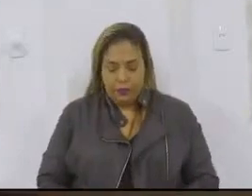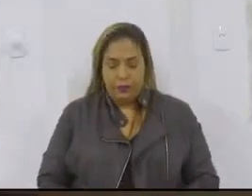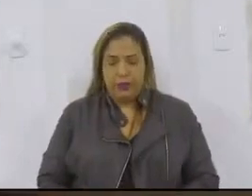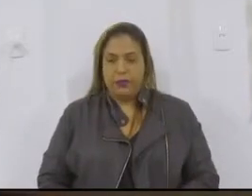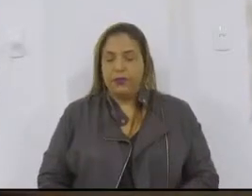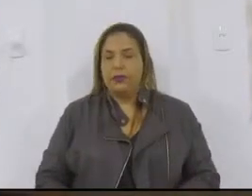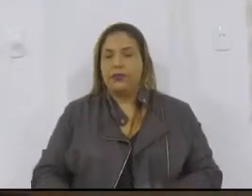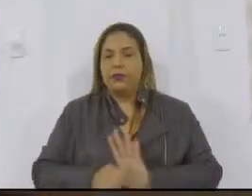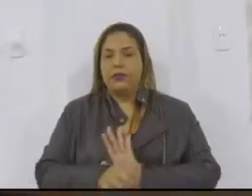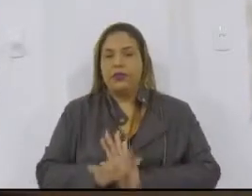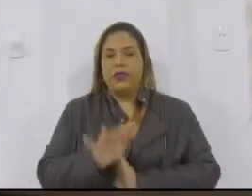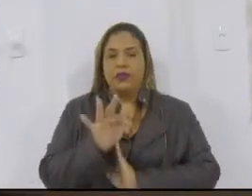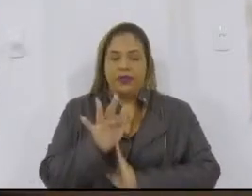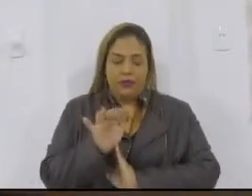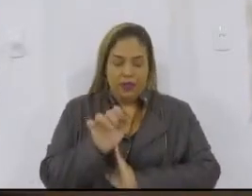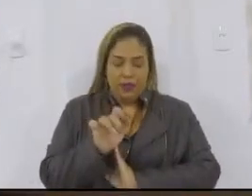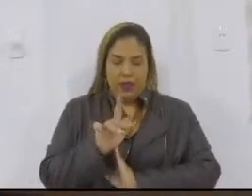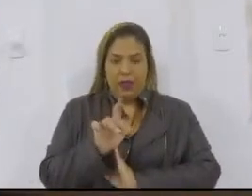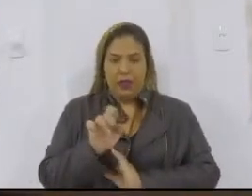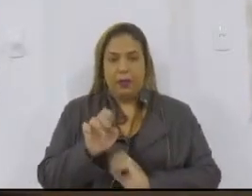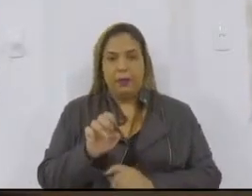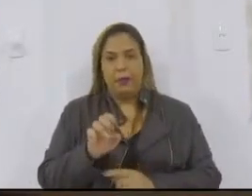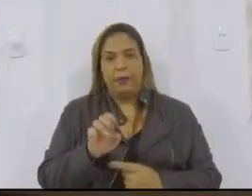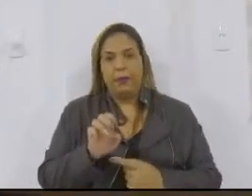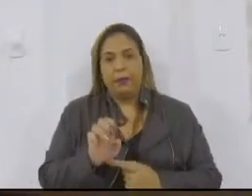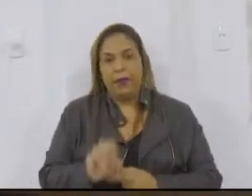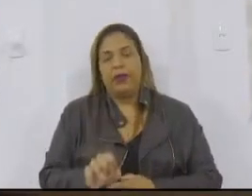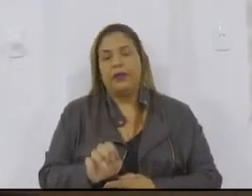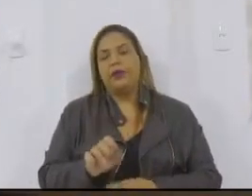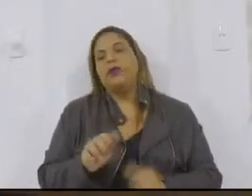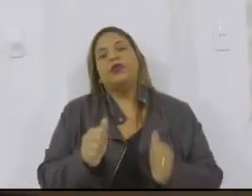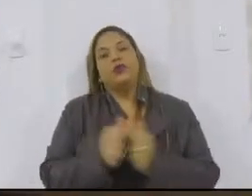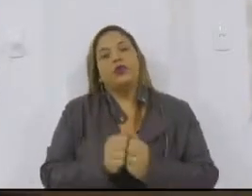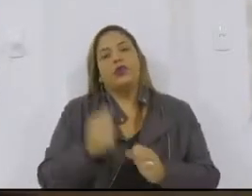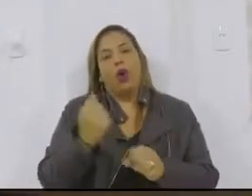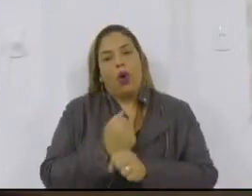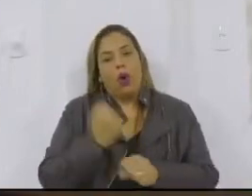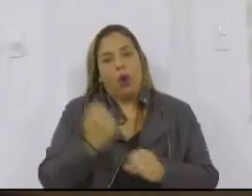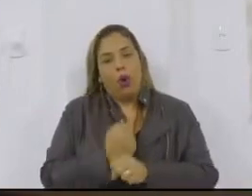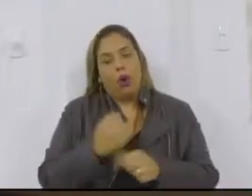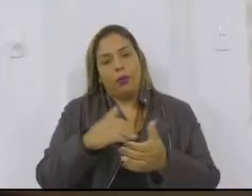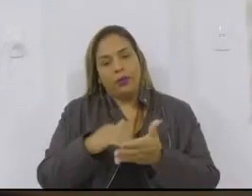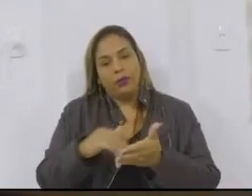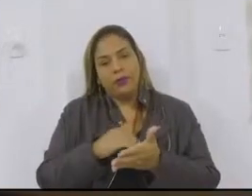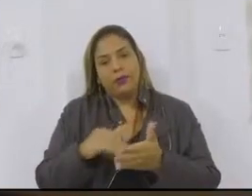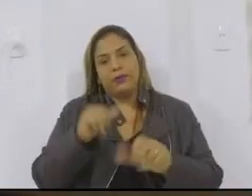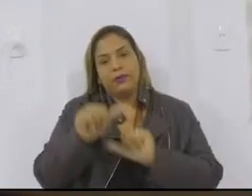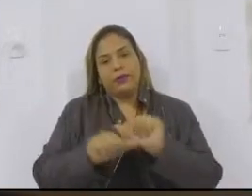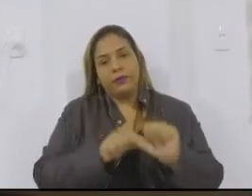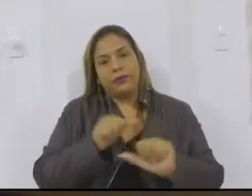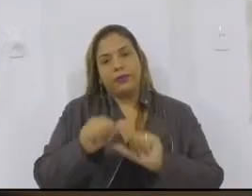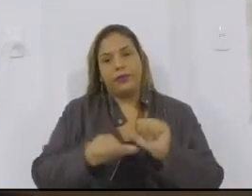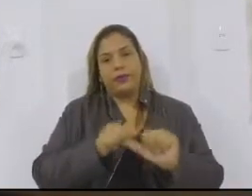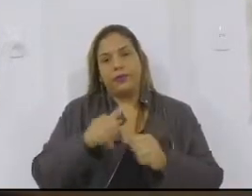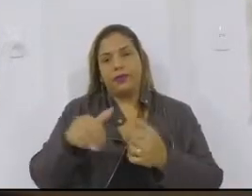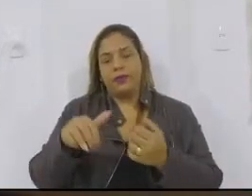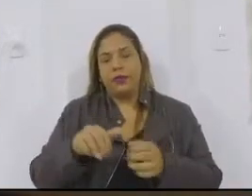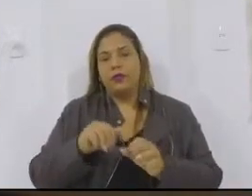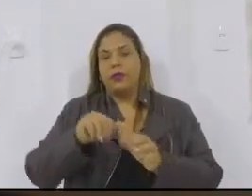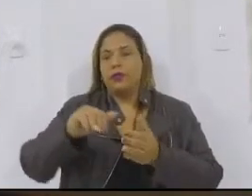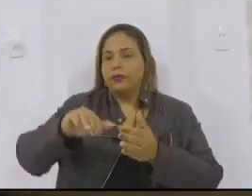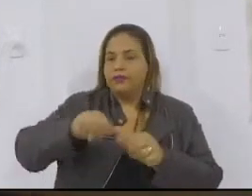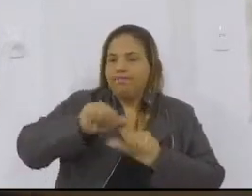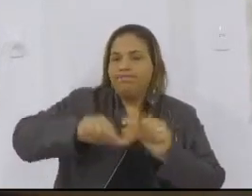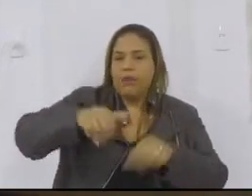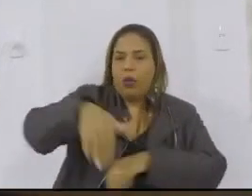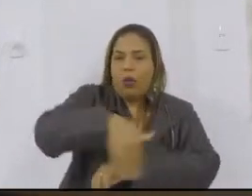Indicação do vereador Felipe, juntamente à Secretaria de Obra, que providencie troca de lâmpadas queimadas na rua 69, no Bandeirante